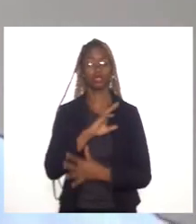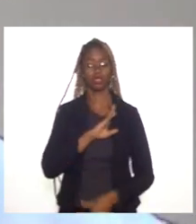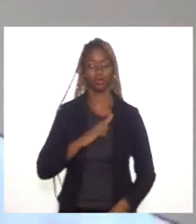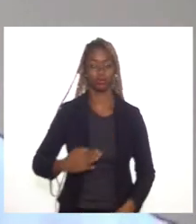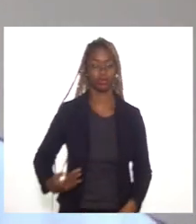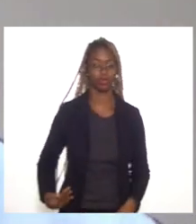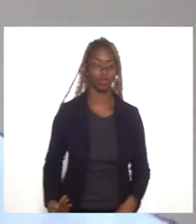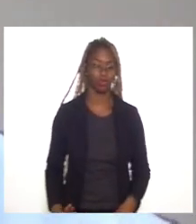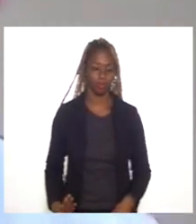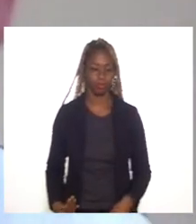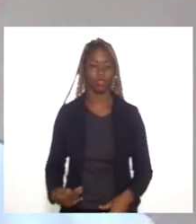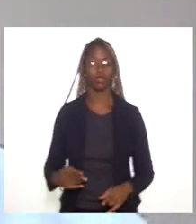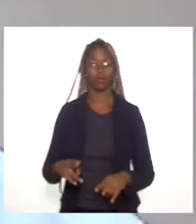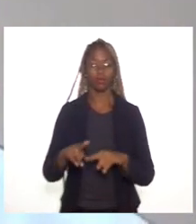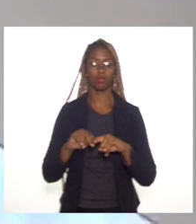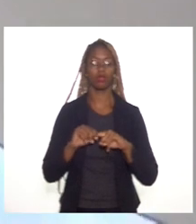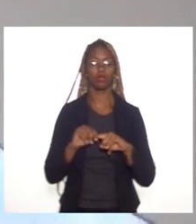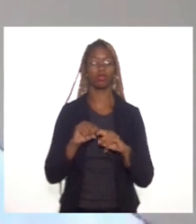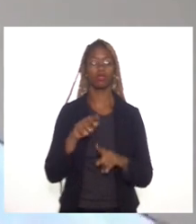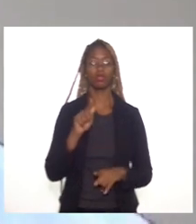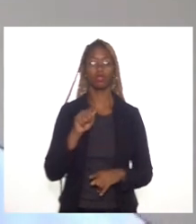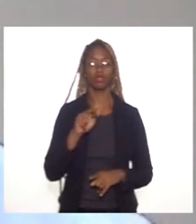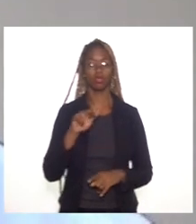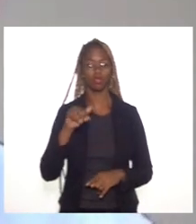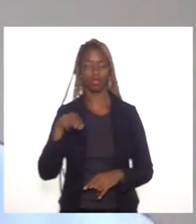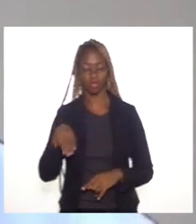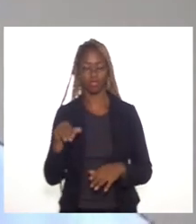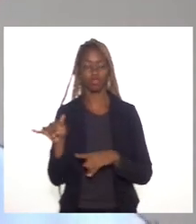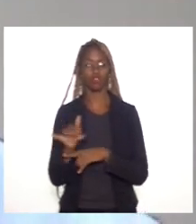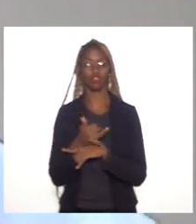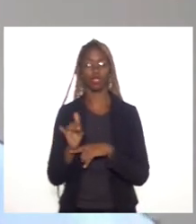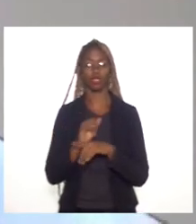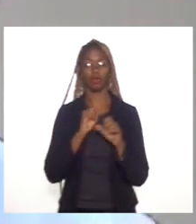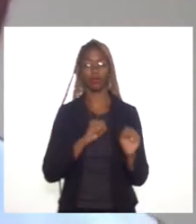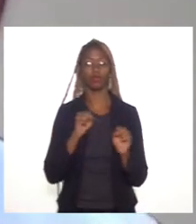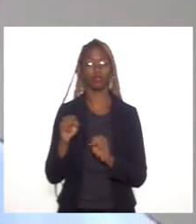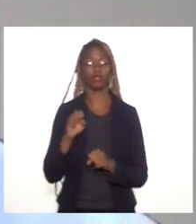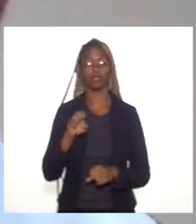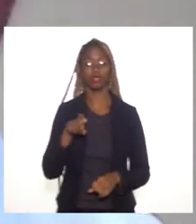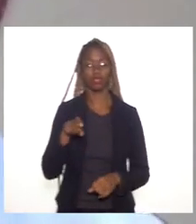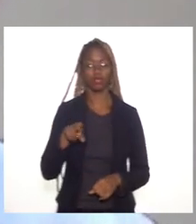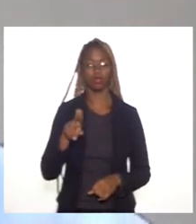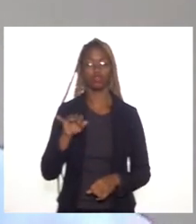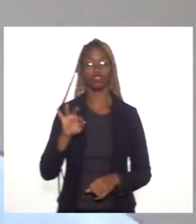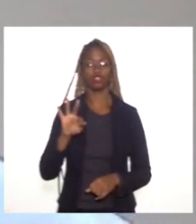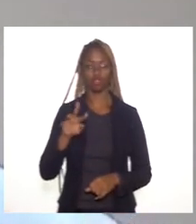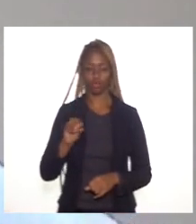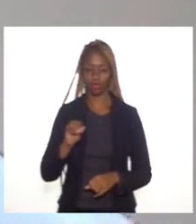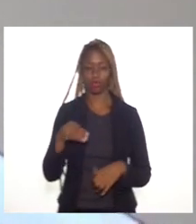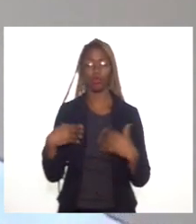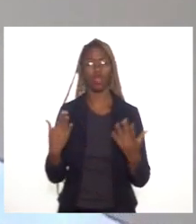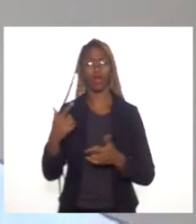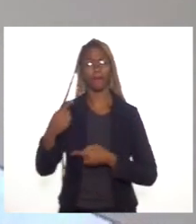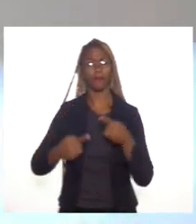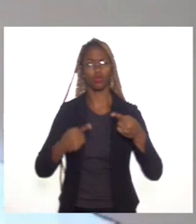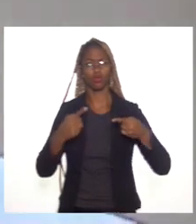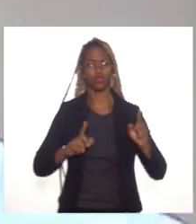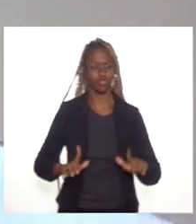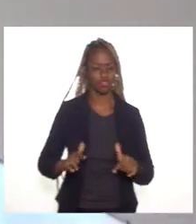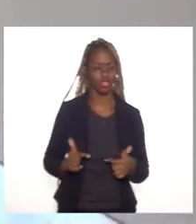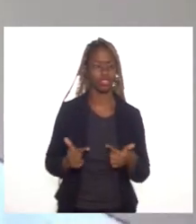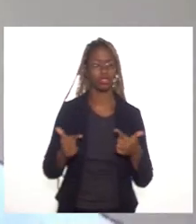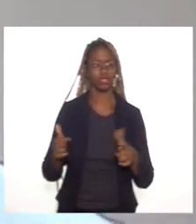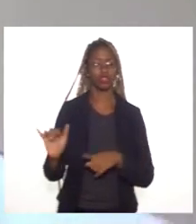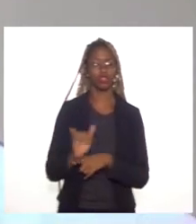asfixiamento da economia do crime, qual a estratégia que o poder executivo, que ações, que políticas, que, enfim,